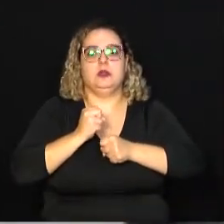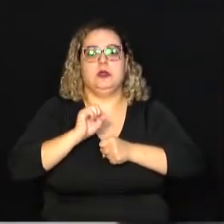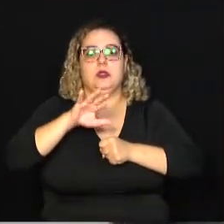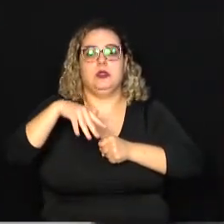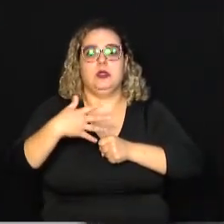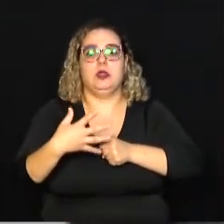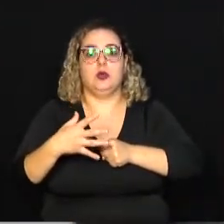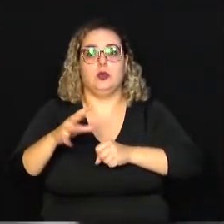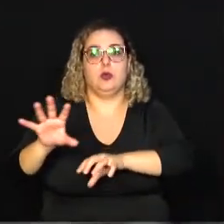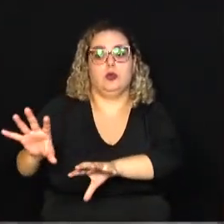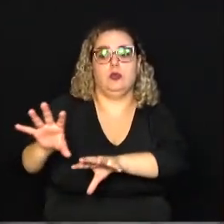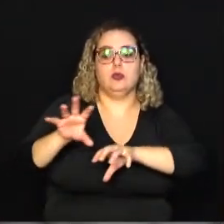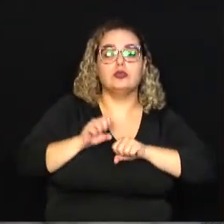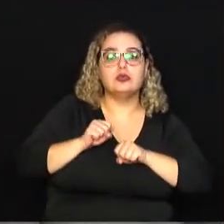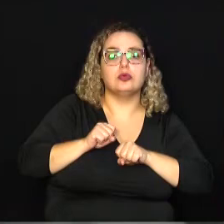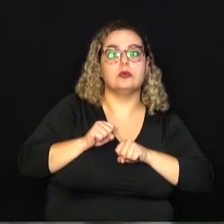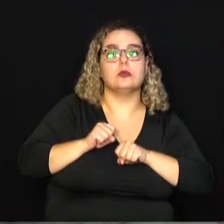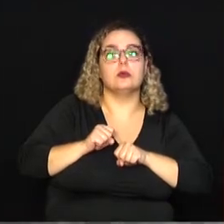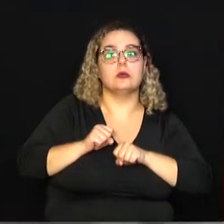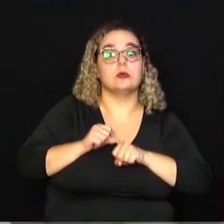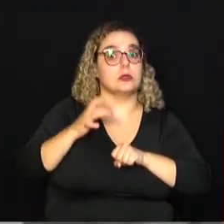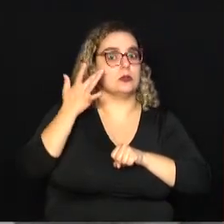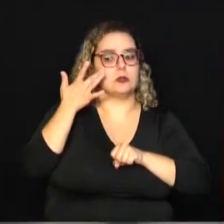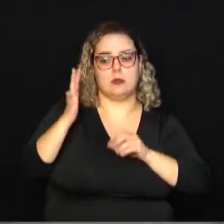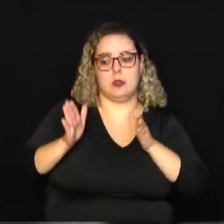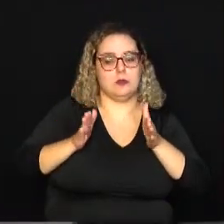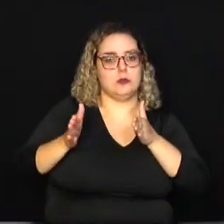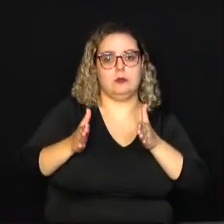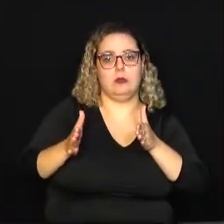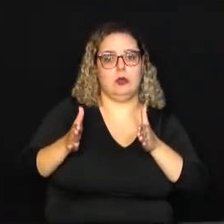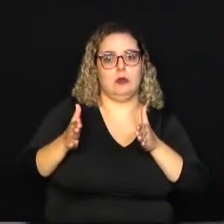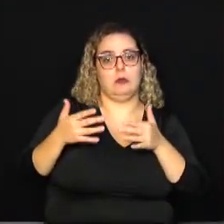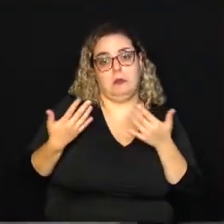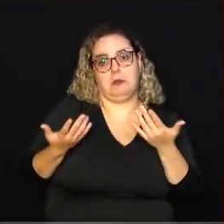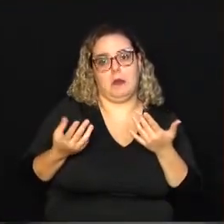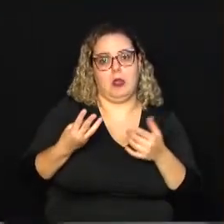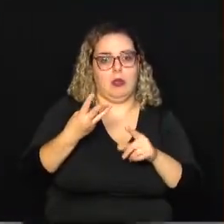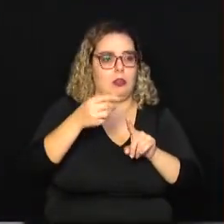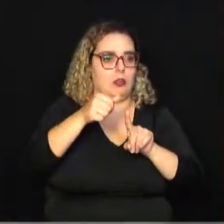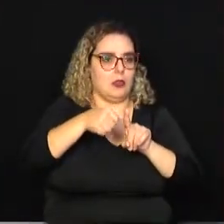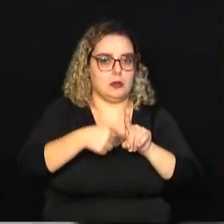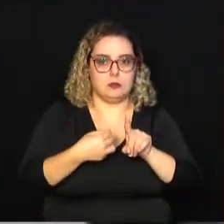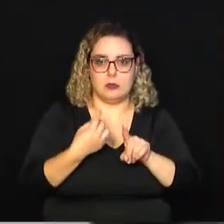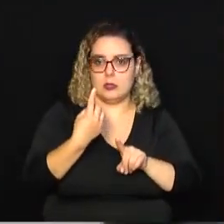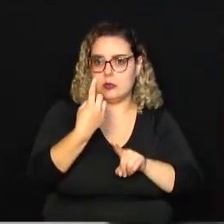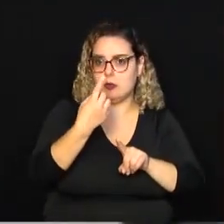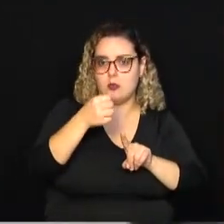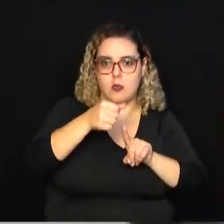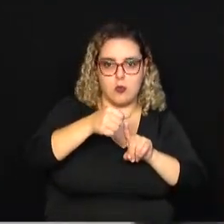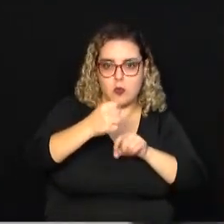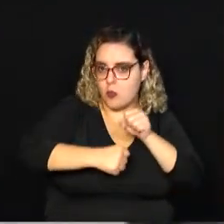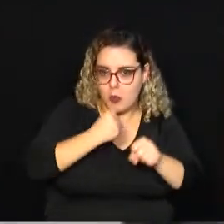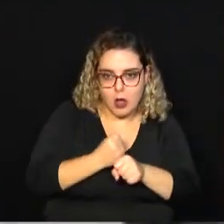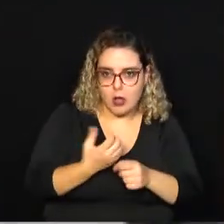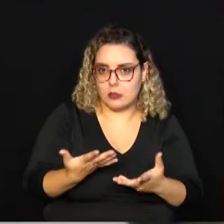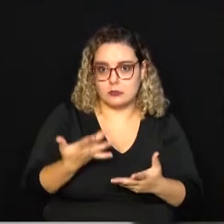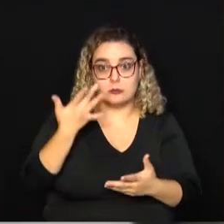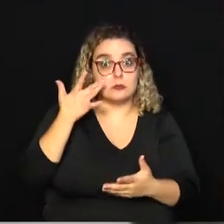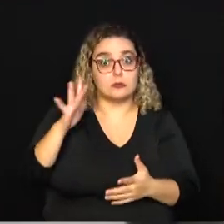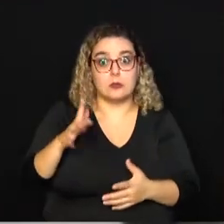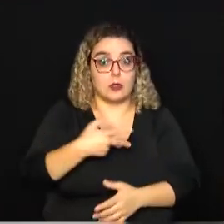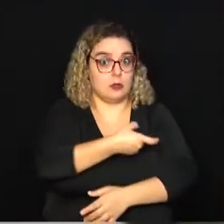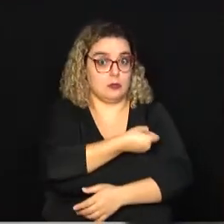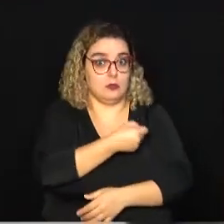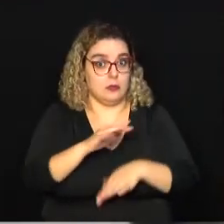um período de tempo que ninguém sabe ainda qual que é esse período de tempo. Ninguém sabe se é 3 meses, 6 meses, 1 ano. Ninguém sabe porque não deu tempo. Essas vacinas